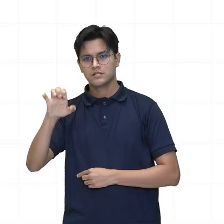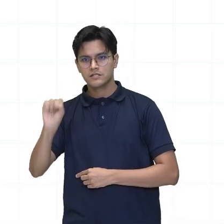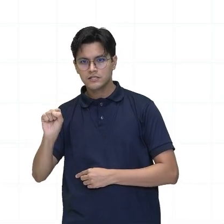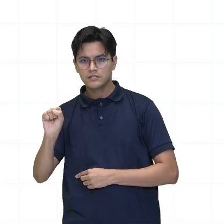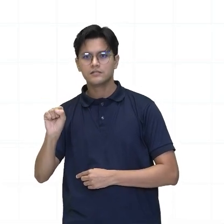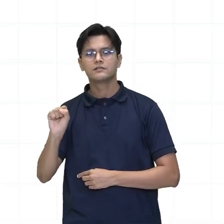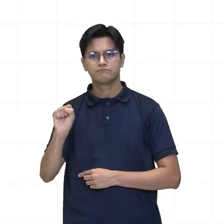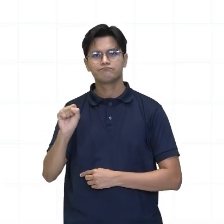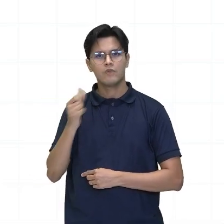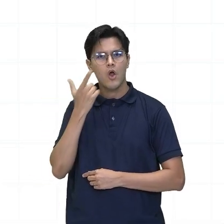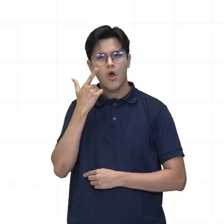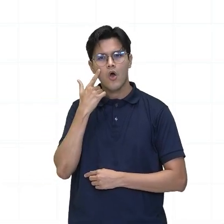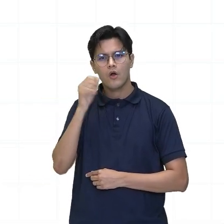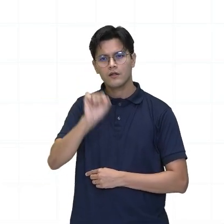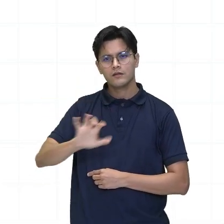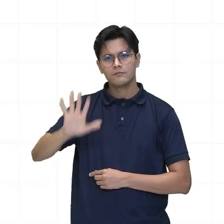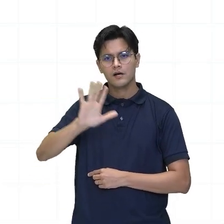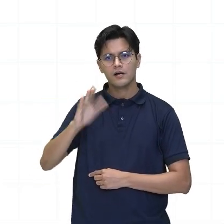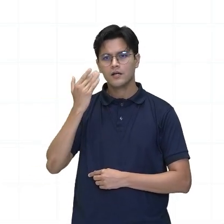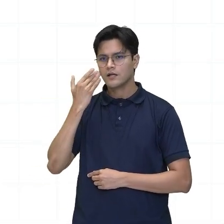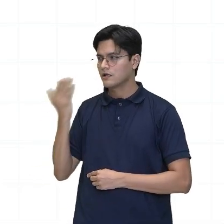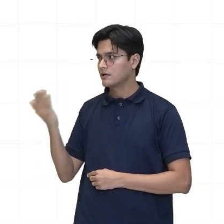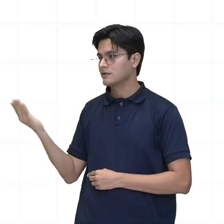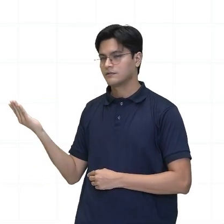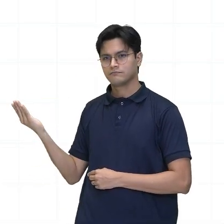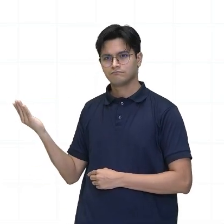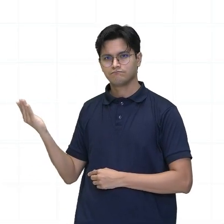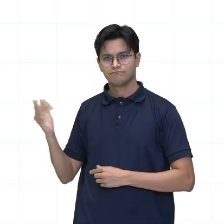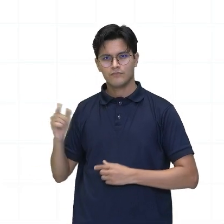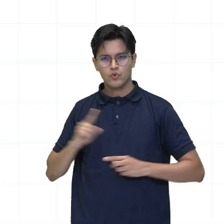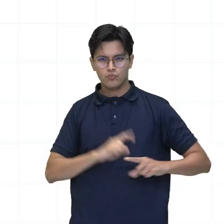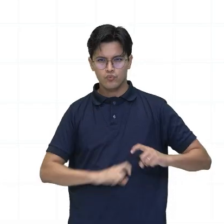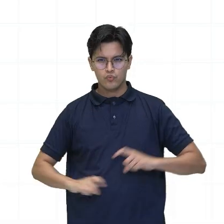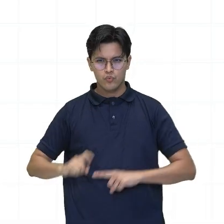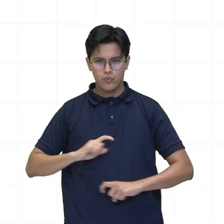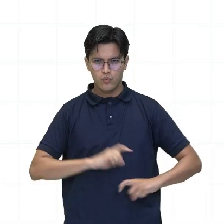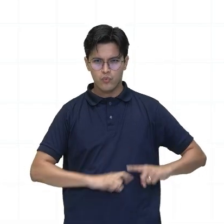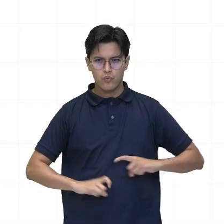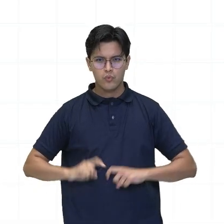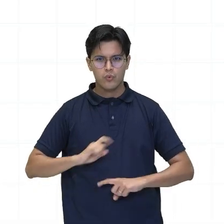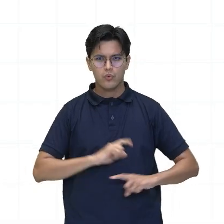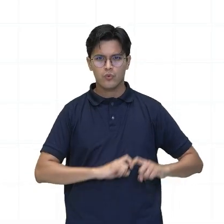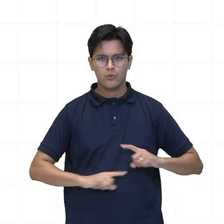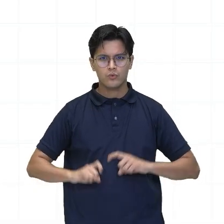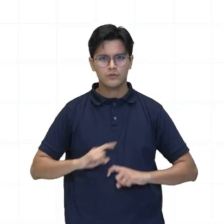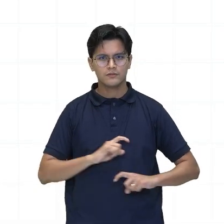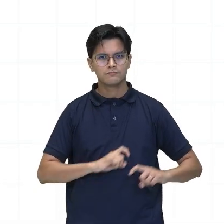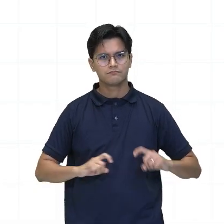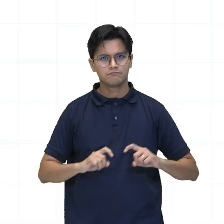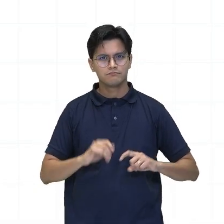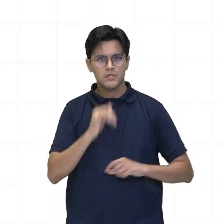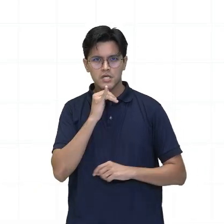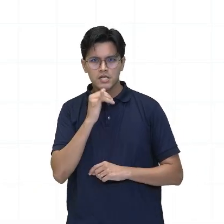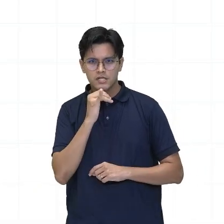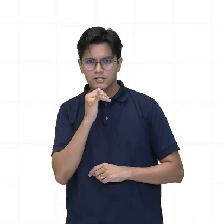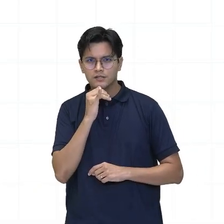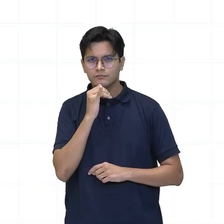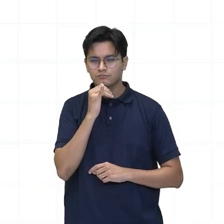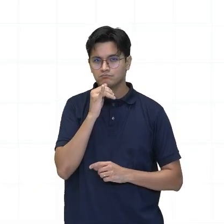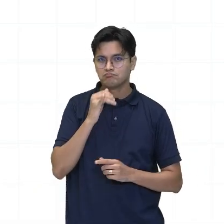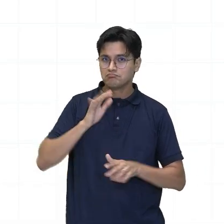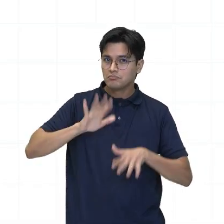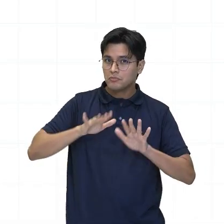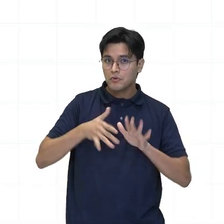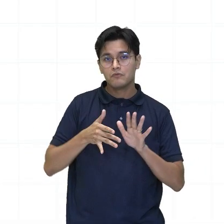olha aí na ilustração, cheio, uma barriga, né? Será se alguém tem aí essas lombriguinhas